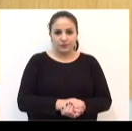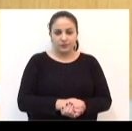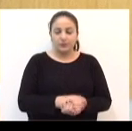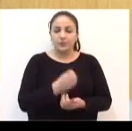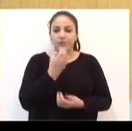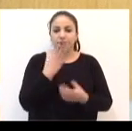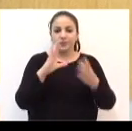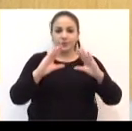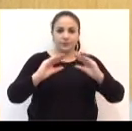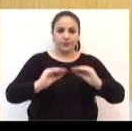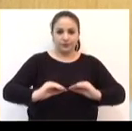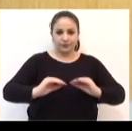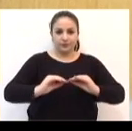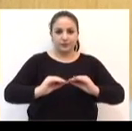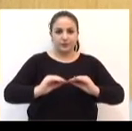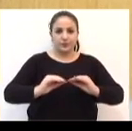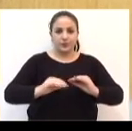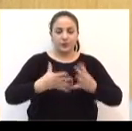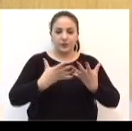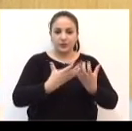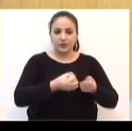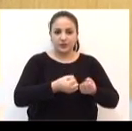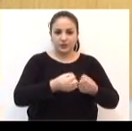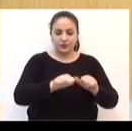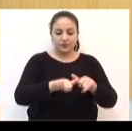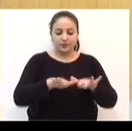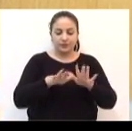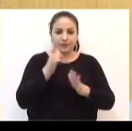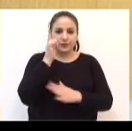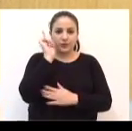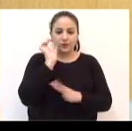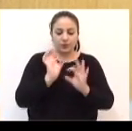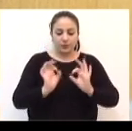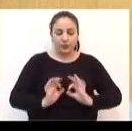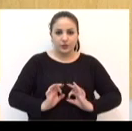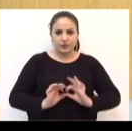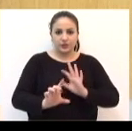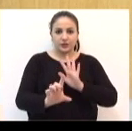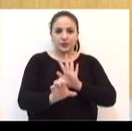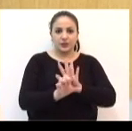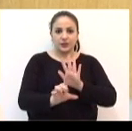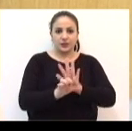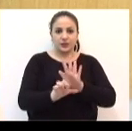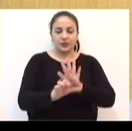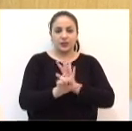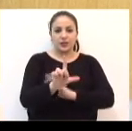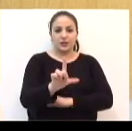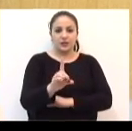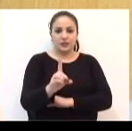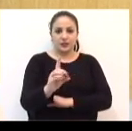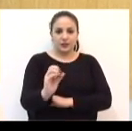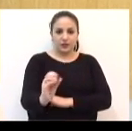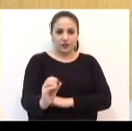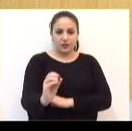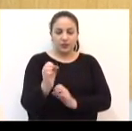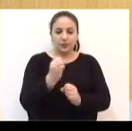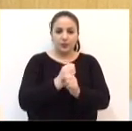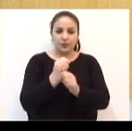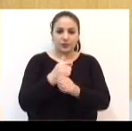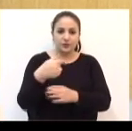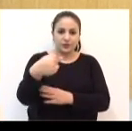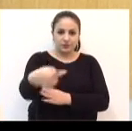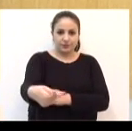Boa noite. Foi aprovado na sessão plenária de ontem o projeto com a Lei de Diretrizes Orçamentárias para o ano que